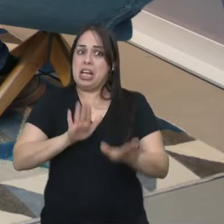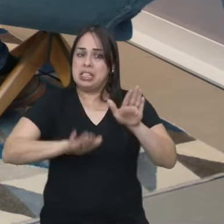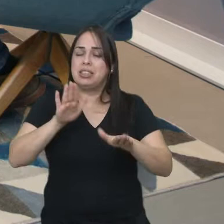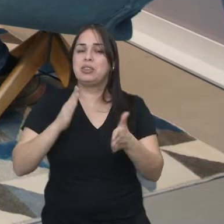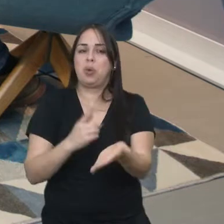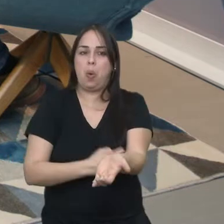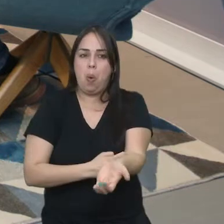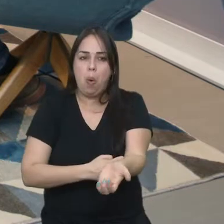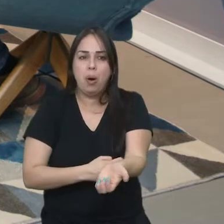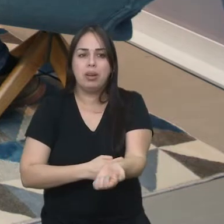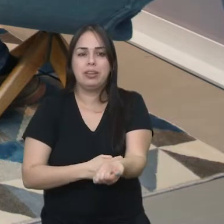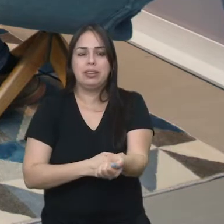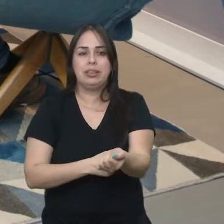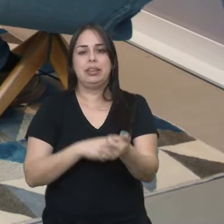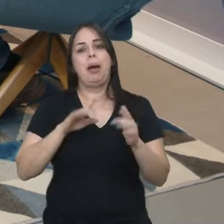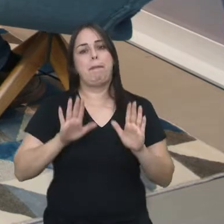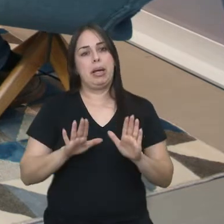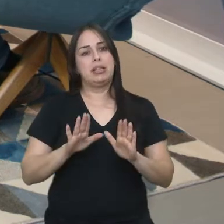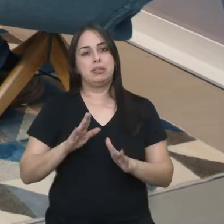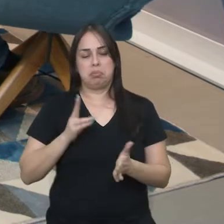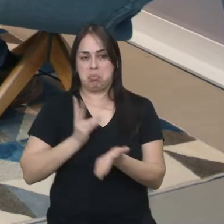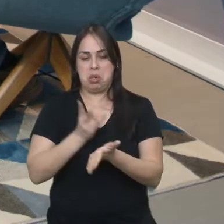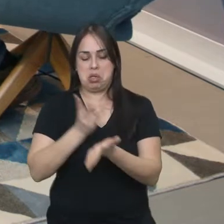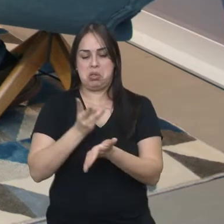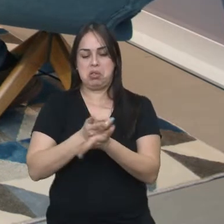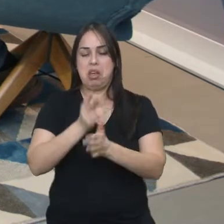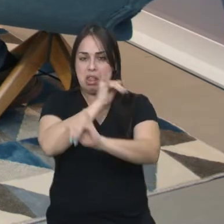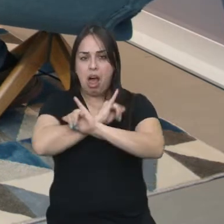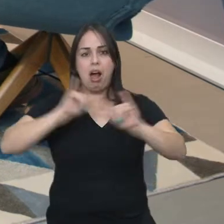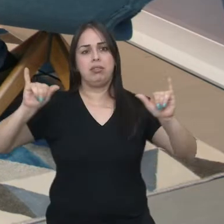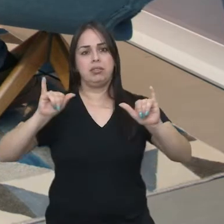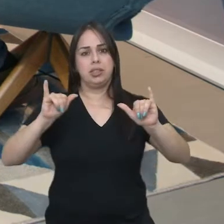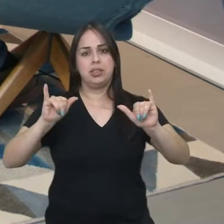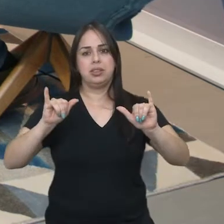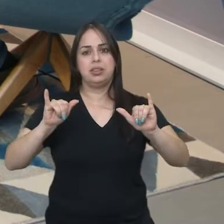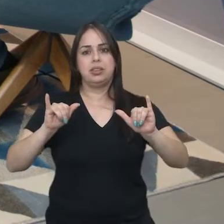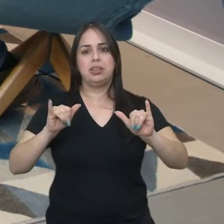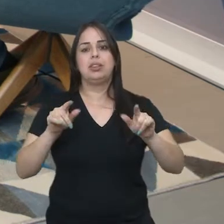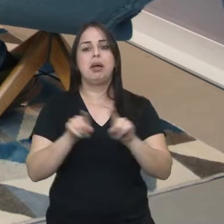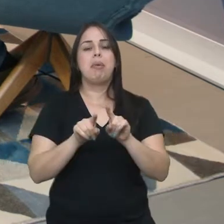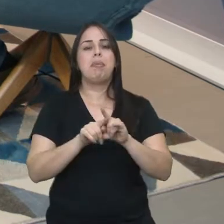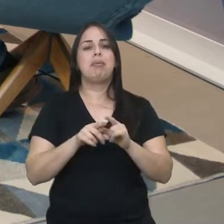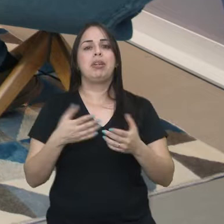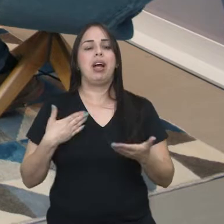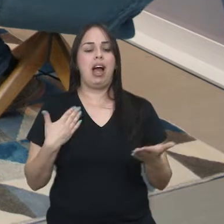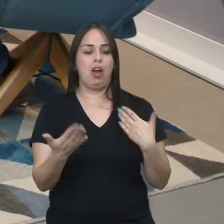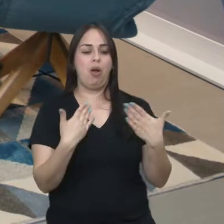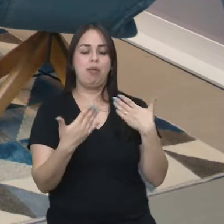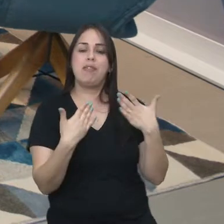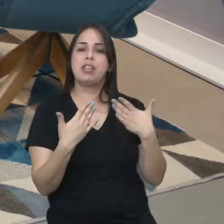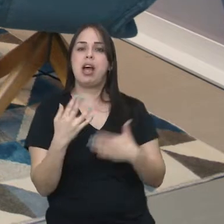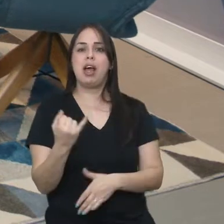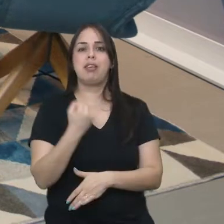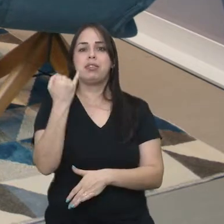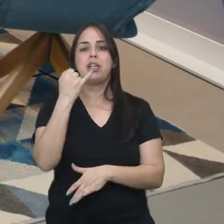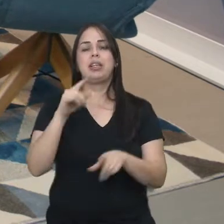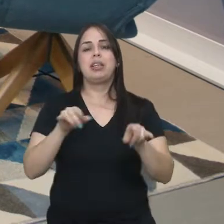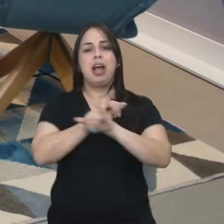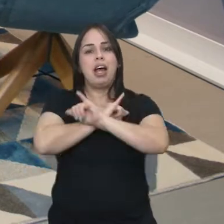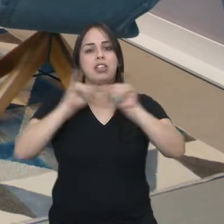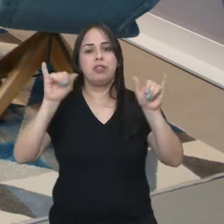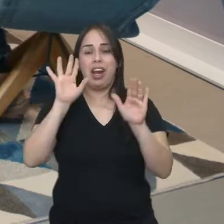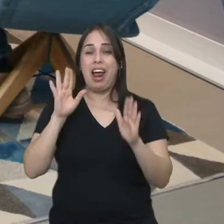raiva, né? Mas a gente tem que continuar batendo e insistindo nesse momento. Então, esse diálogo nosso está sendo muito proveitoso para a gente divulgar